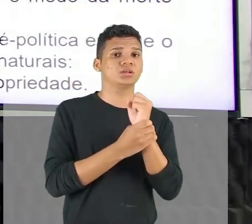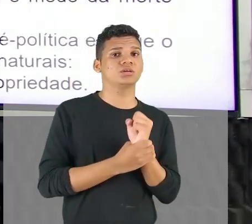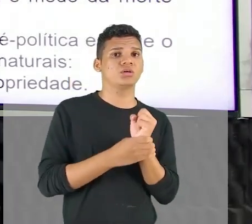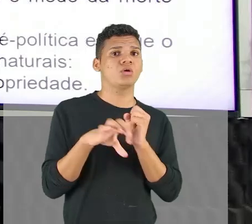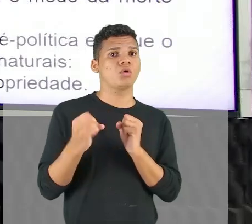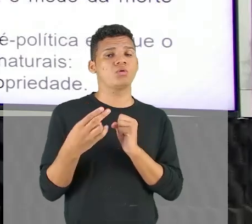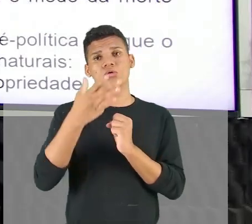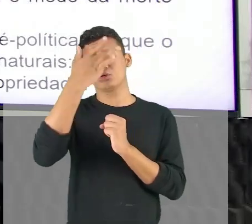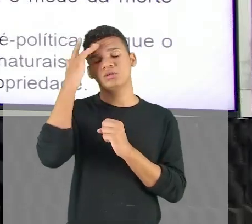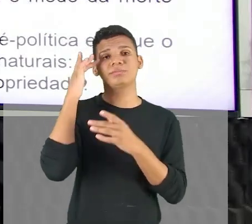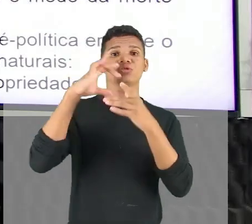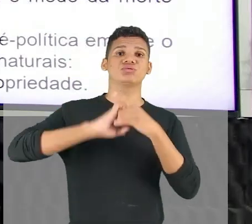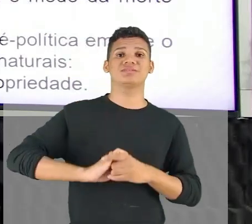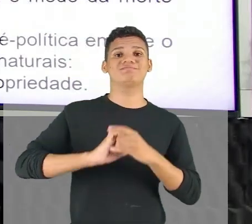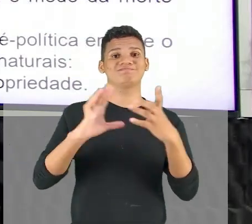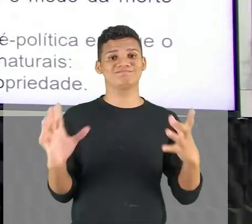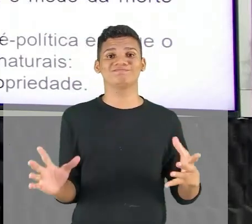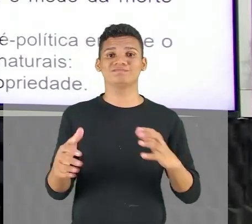né? E